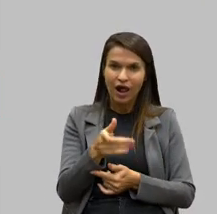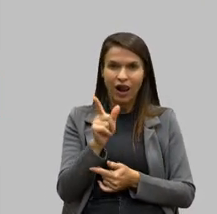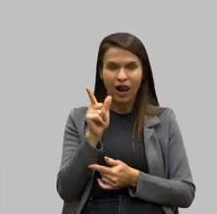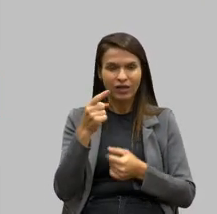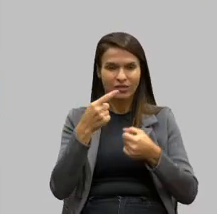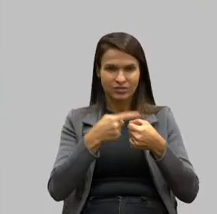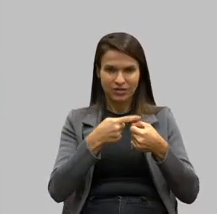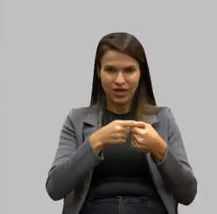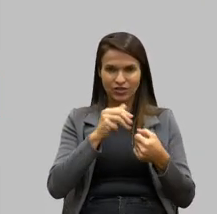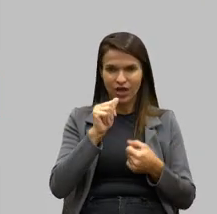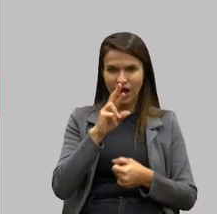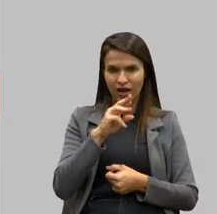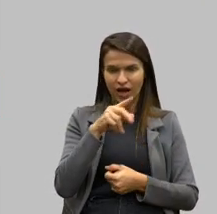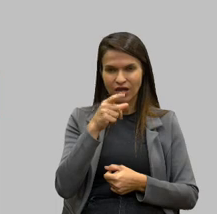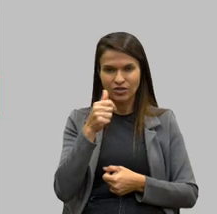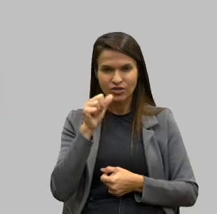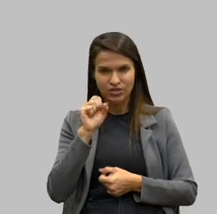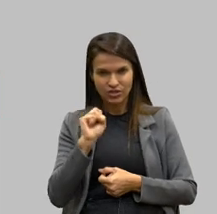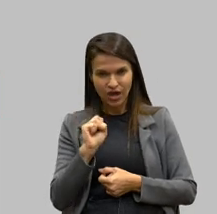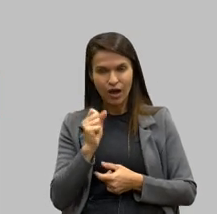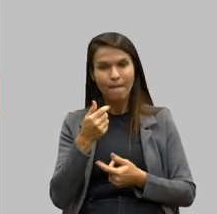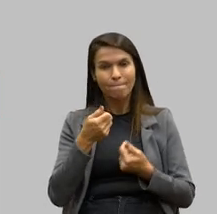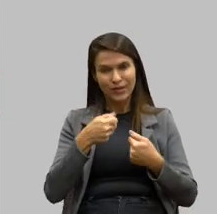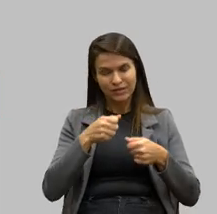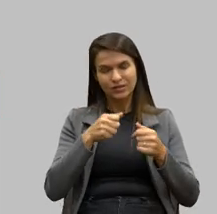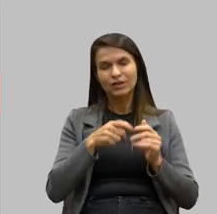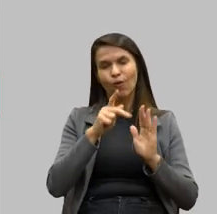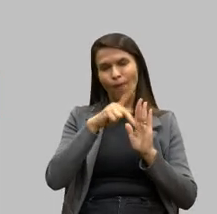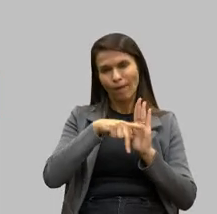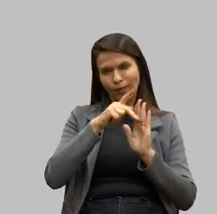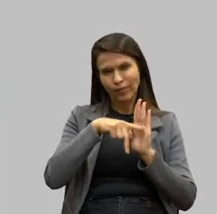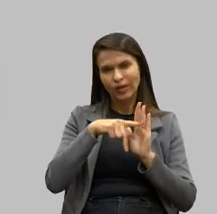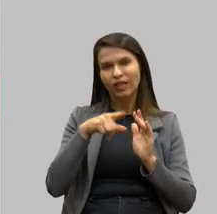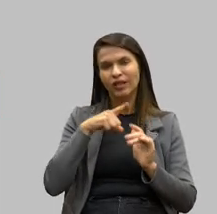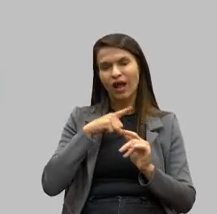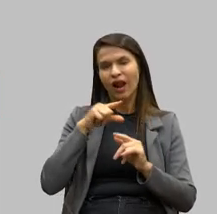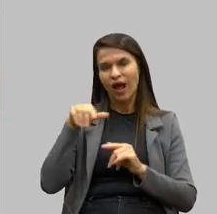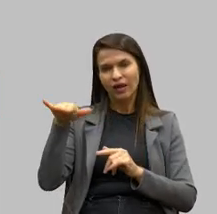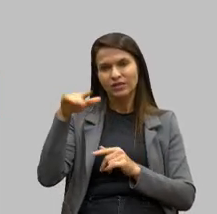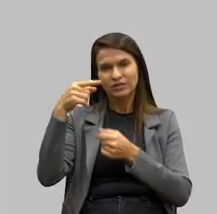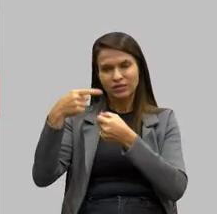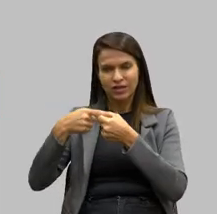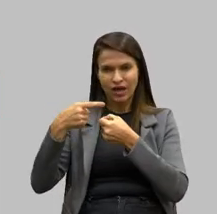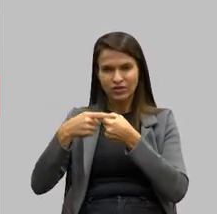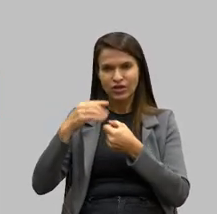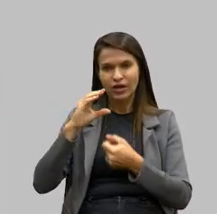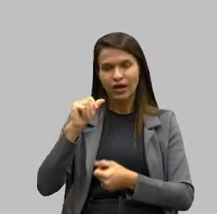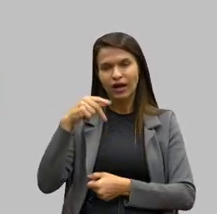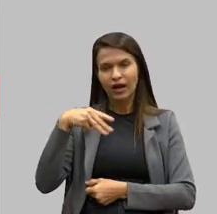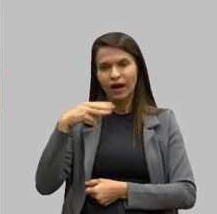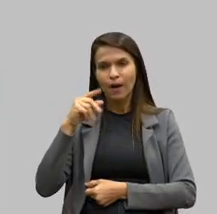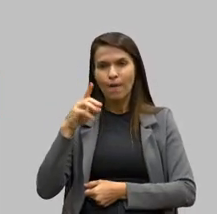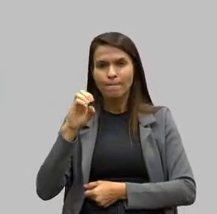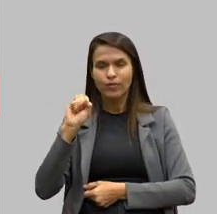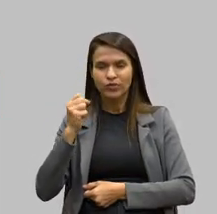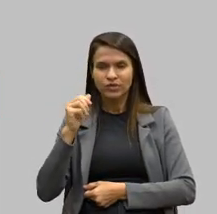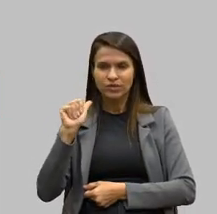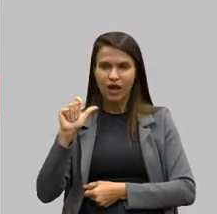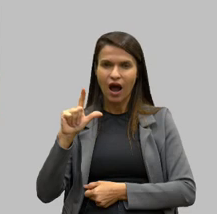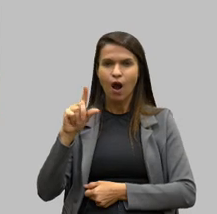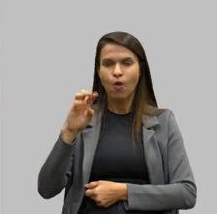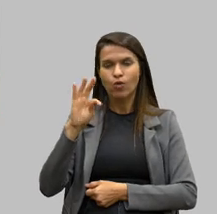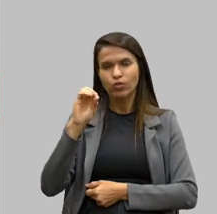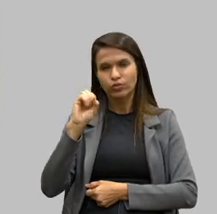Então, é preciso que nós levamos também o Trilhas lá para Campos Altos, e a exemplo de tantas outras cidades por Minas Gerais afora.